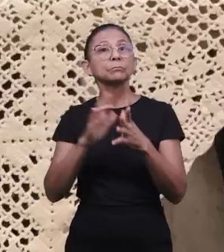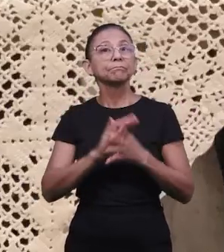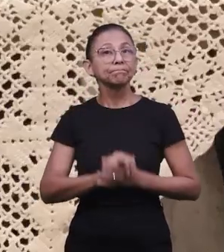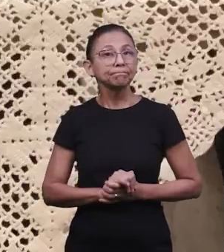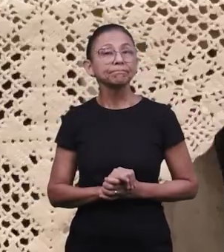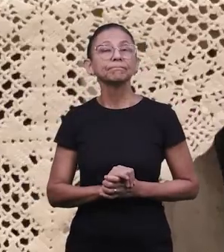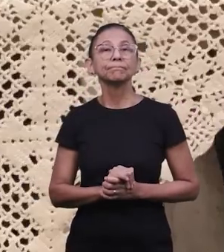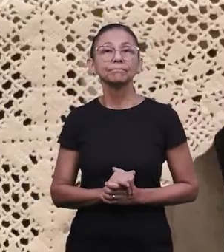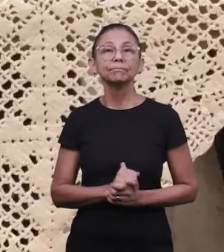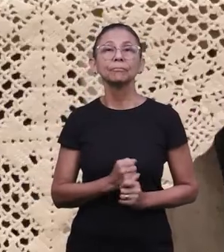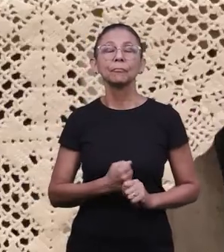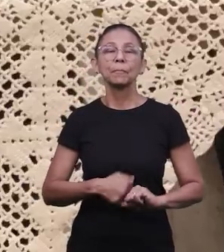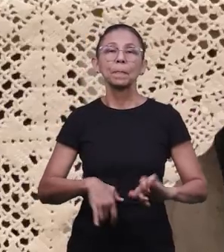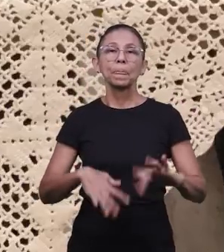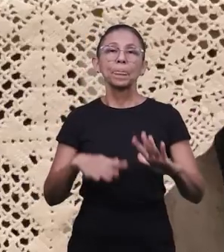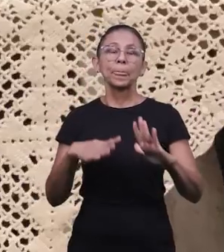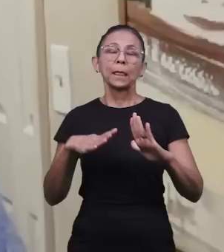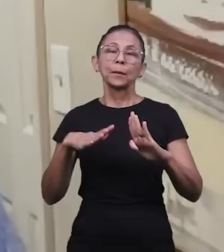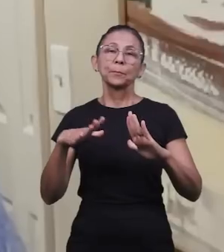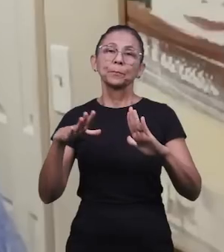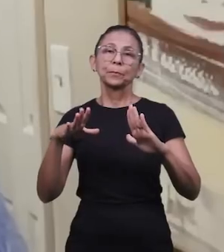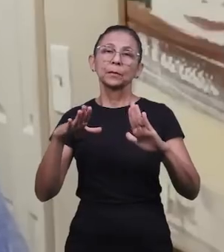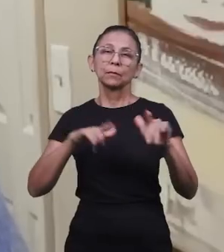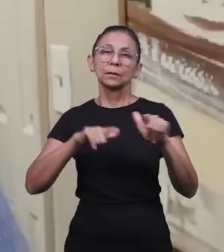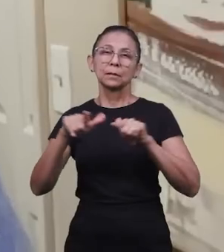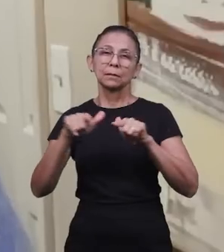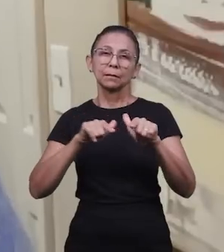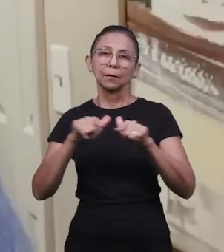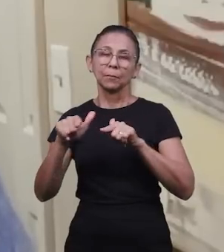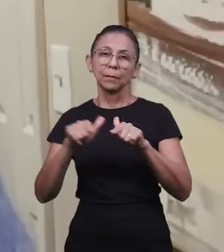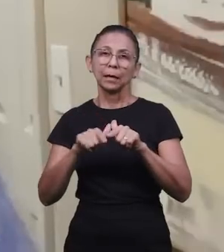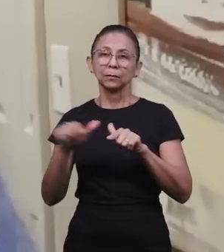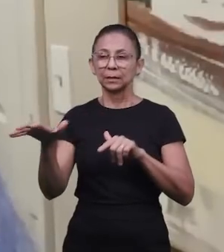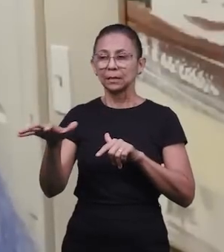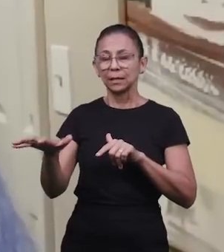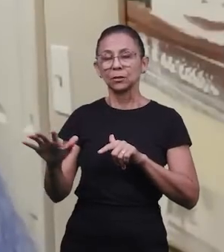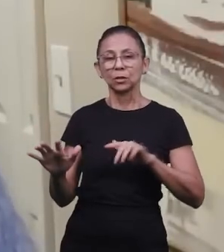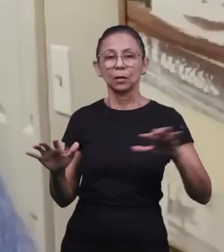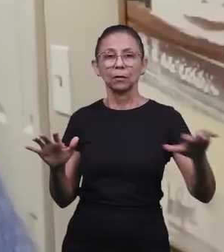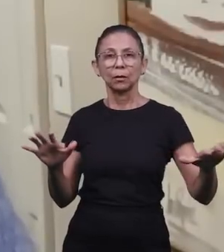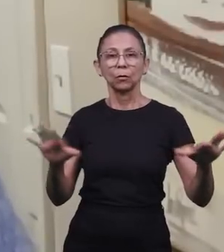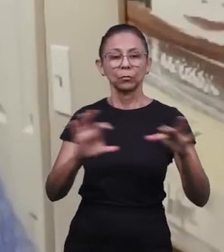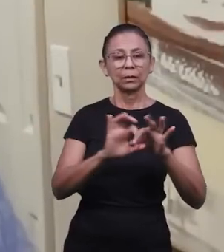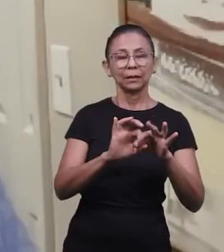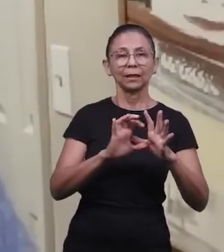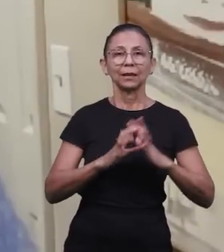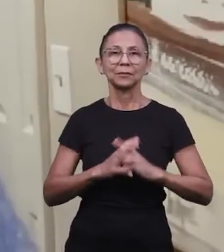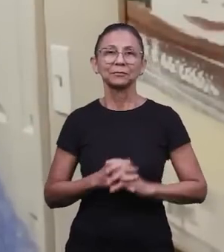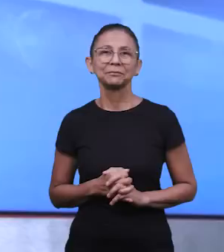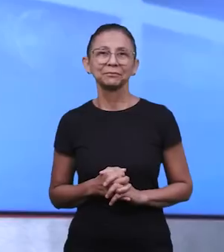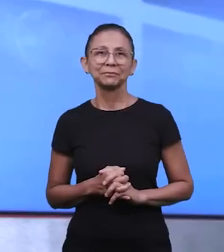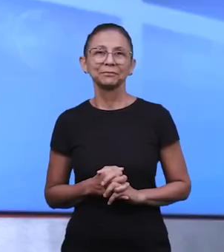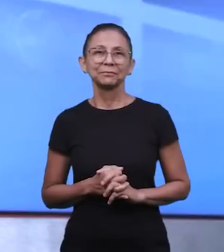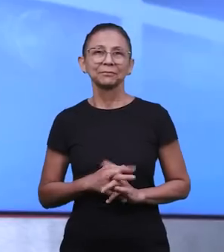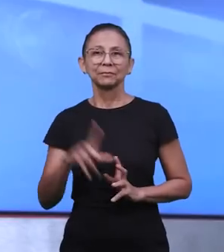mensais. O trabalho em Montreal está ligado à ICM de Ottawa, sob o ministério do pastor Cesário Souza. Jorge. Obrigado, Isabela.